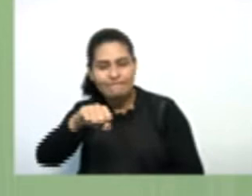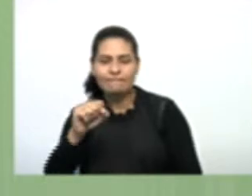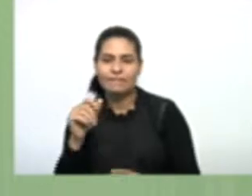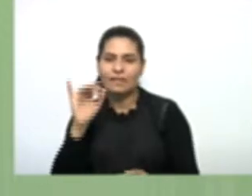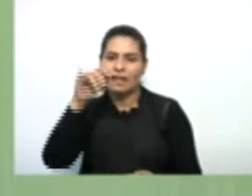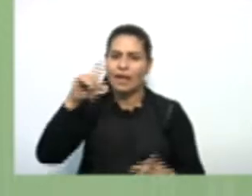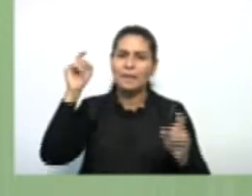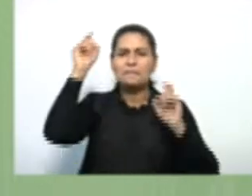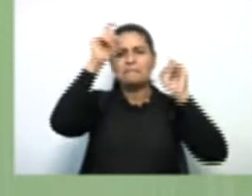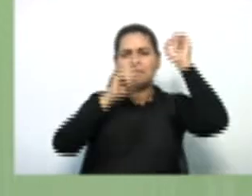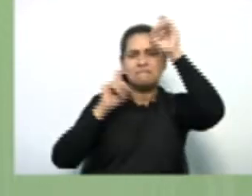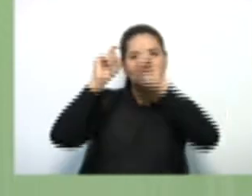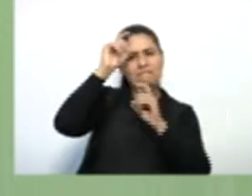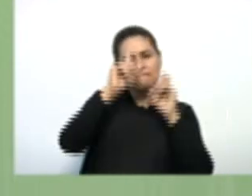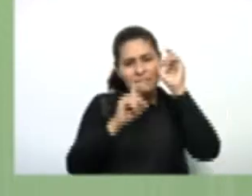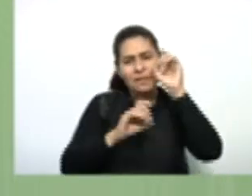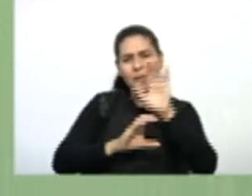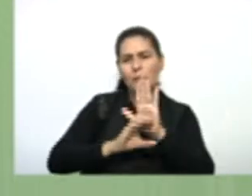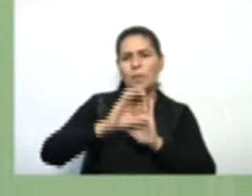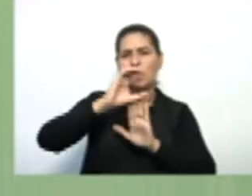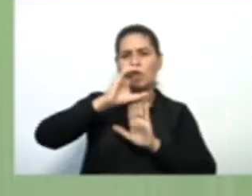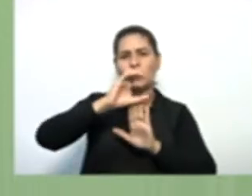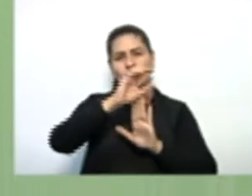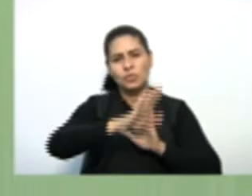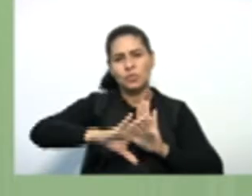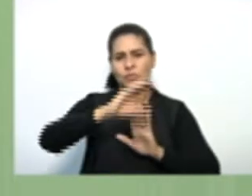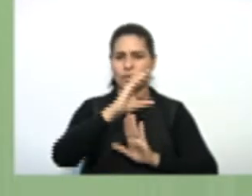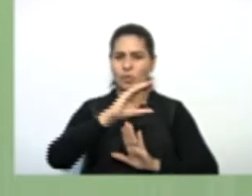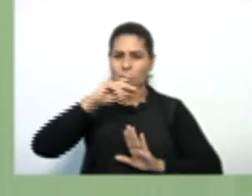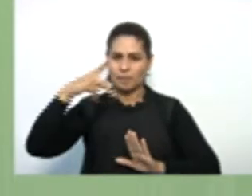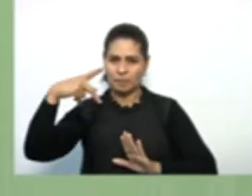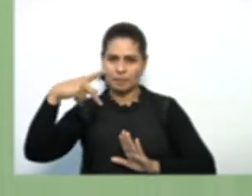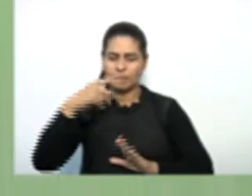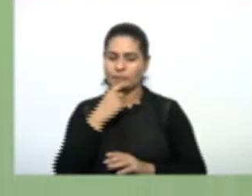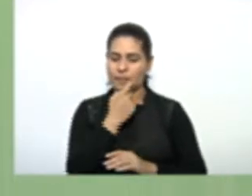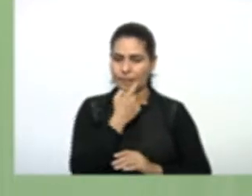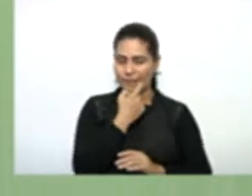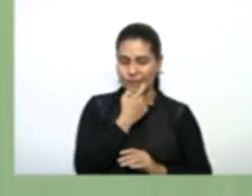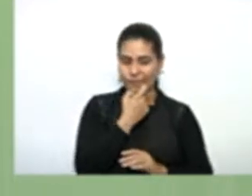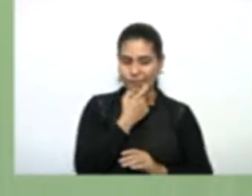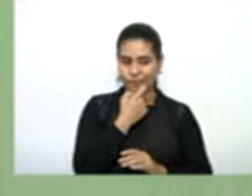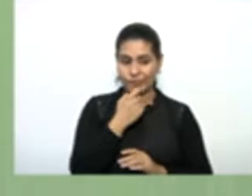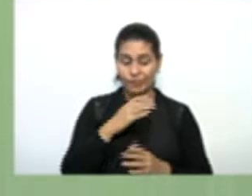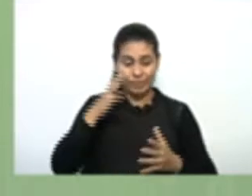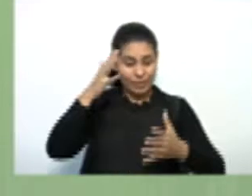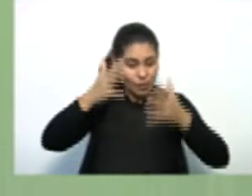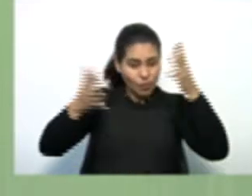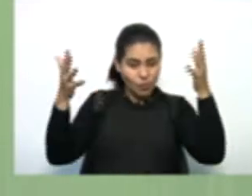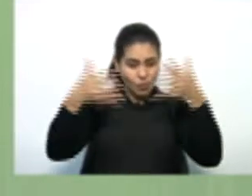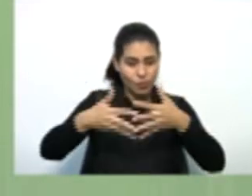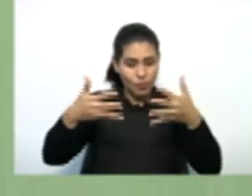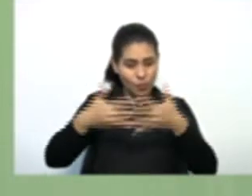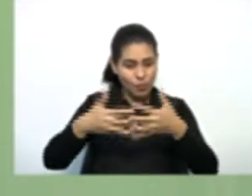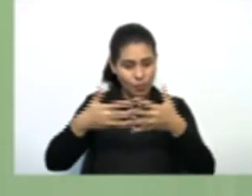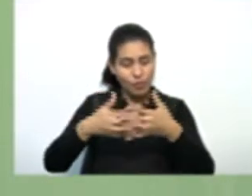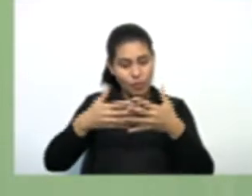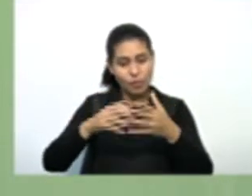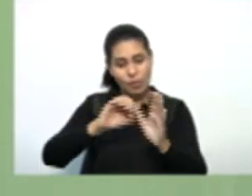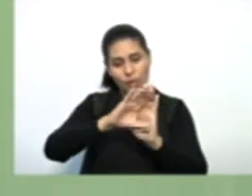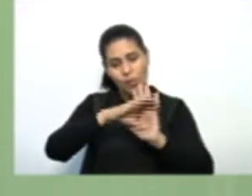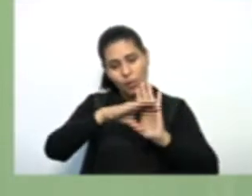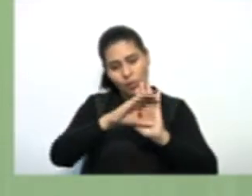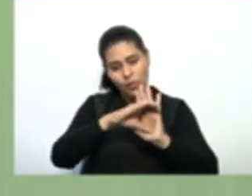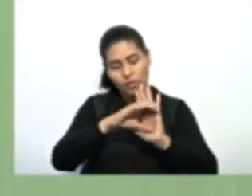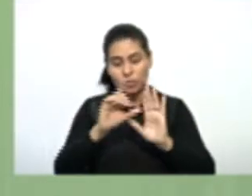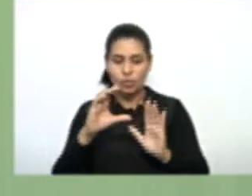uma preocupação na constituição de uma cooperativa. A confusão entre os conceitos de lucros